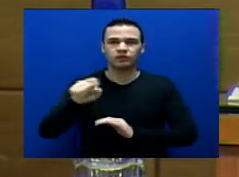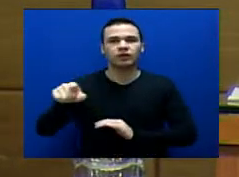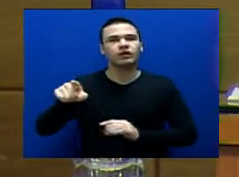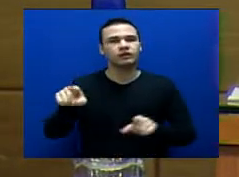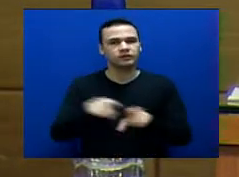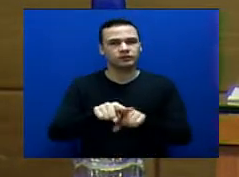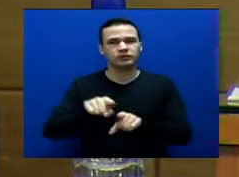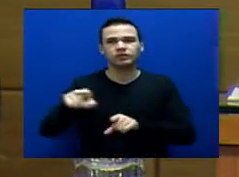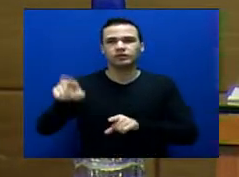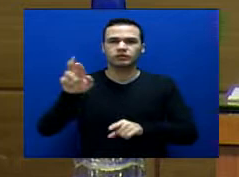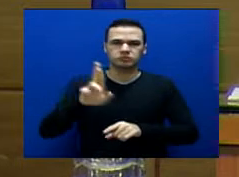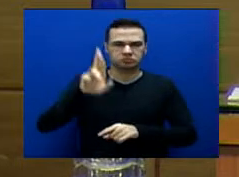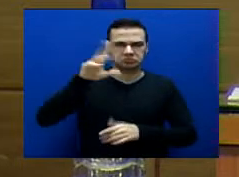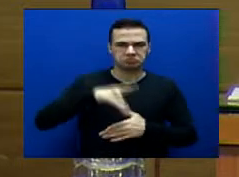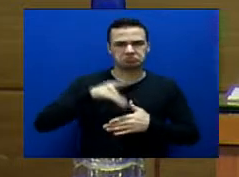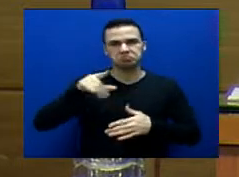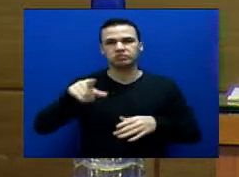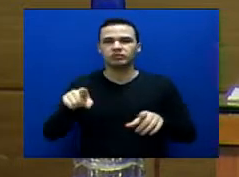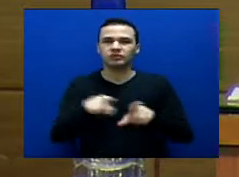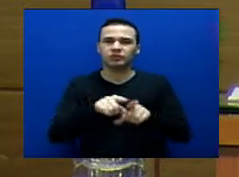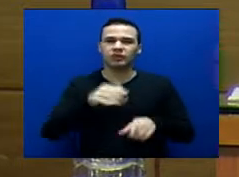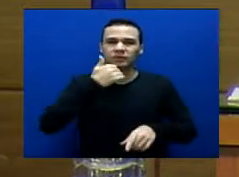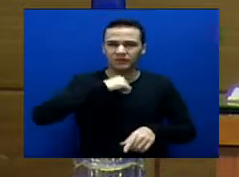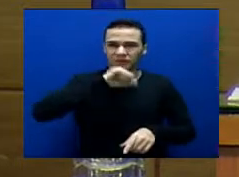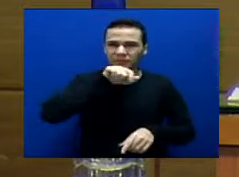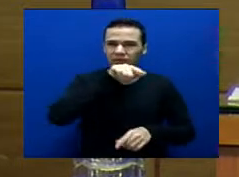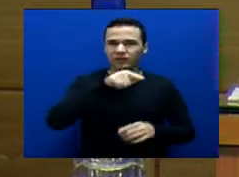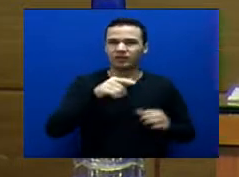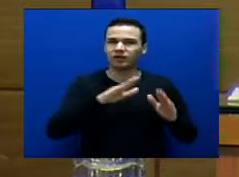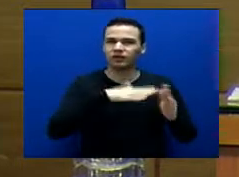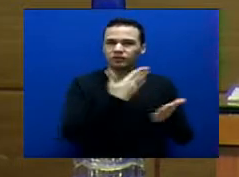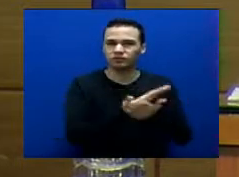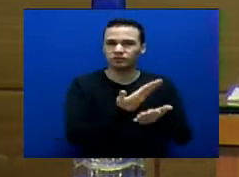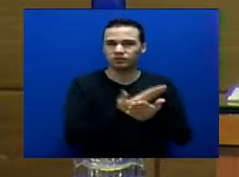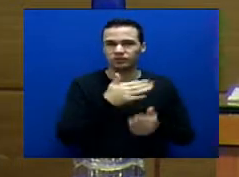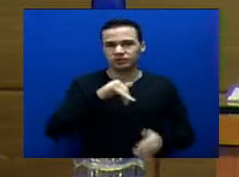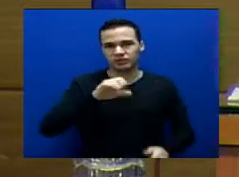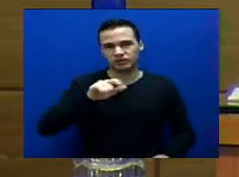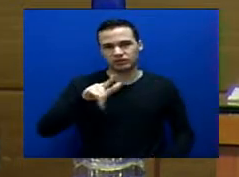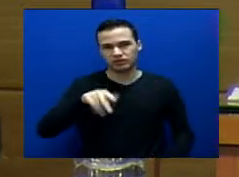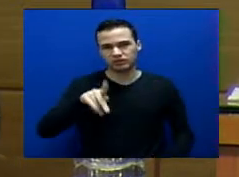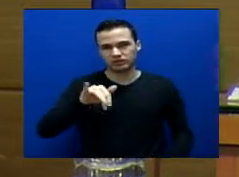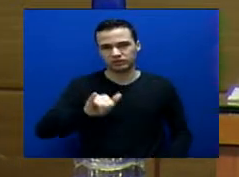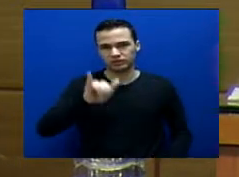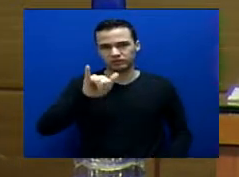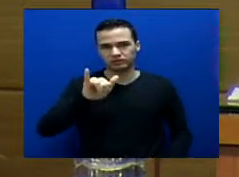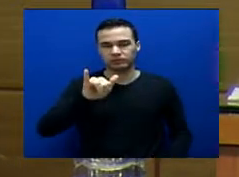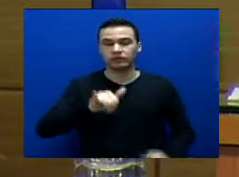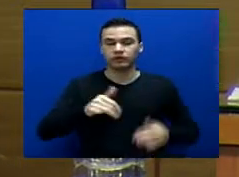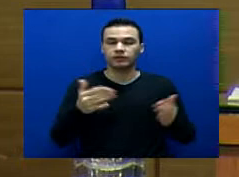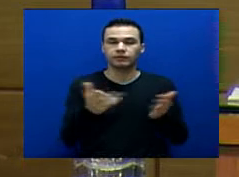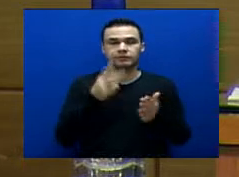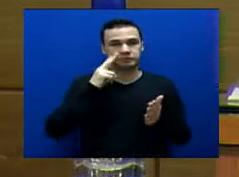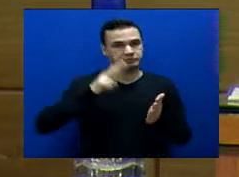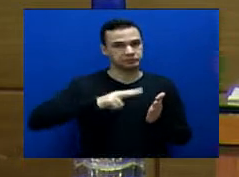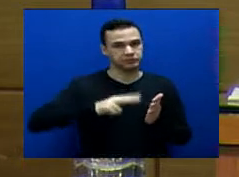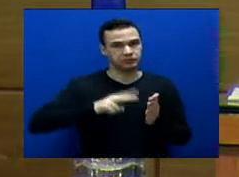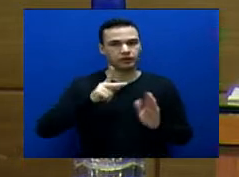comunitárias aqui no plenário. As mães do Mailás, que também aqui presente hoje. Muito bom dia a todos. Protocolo